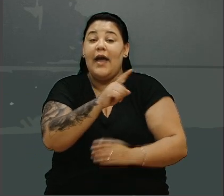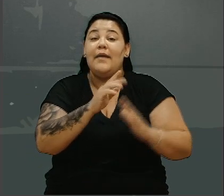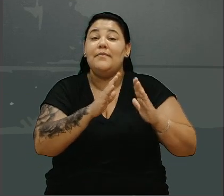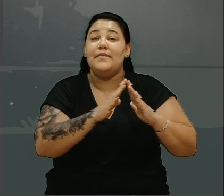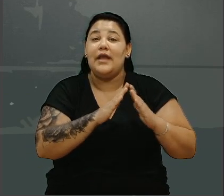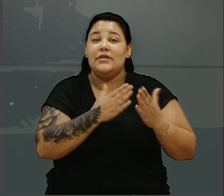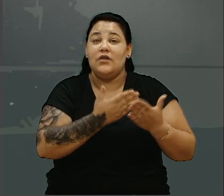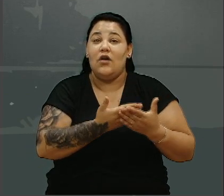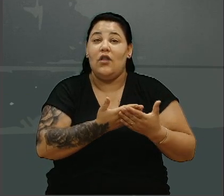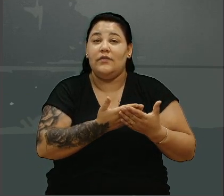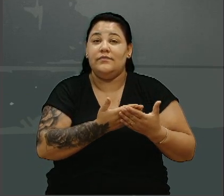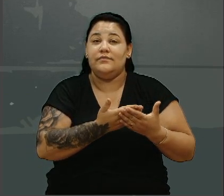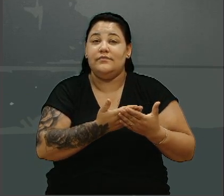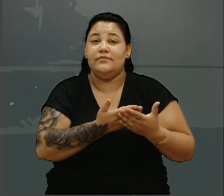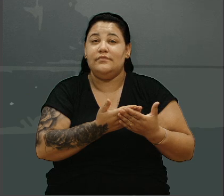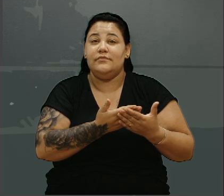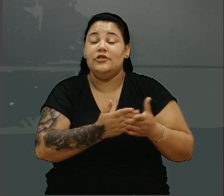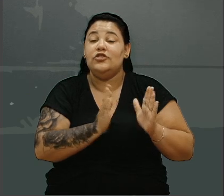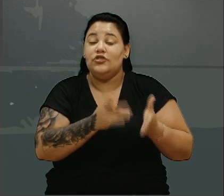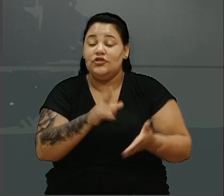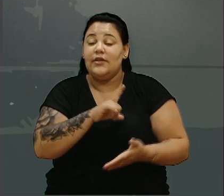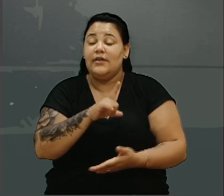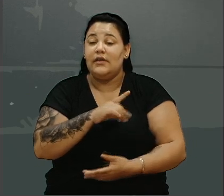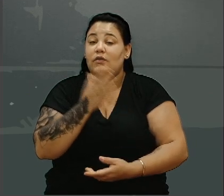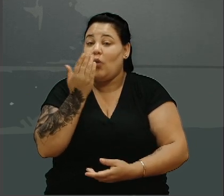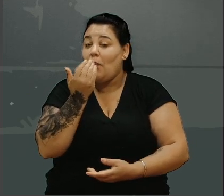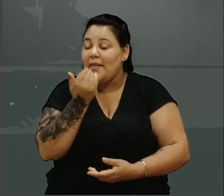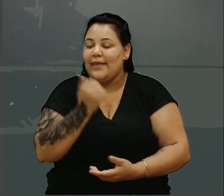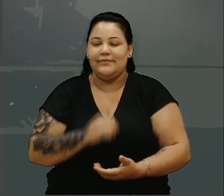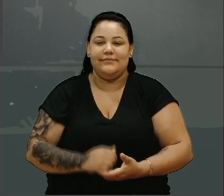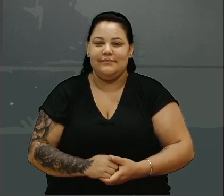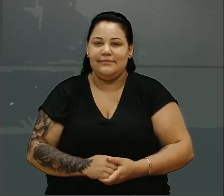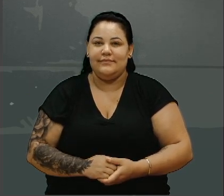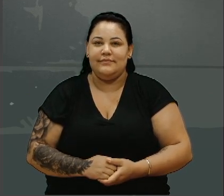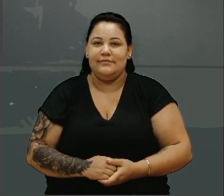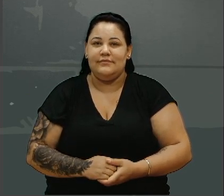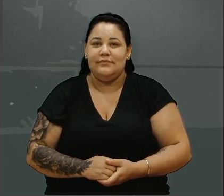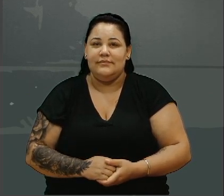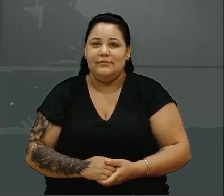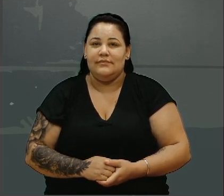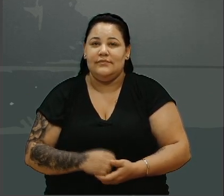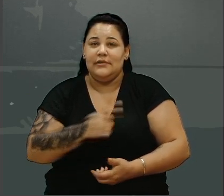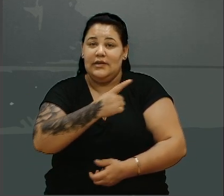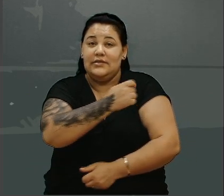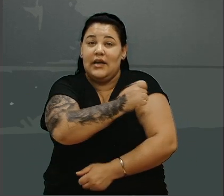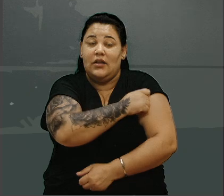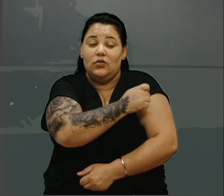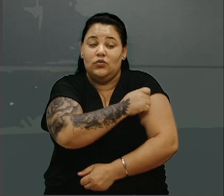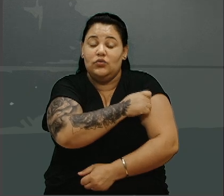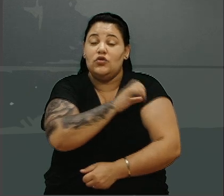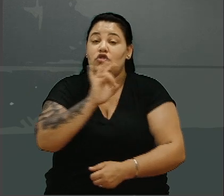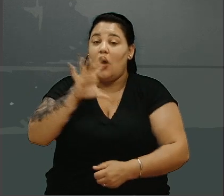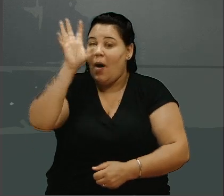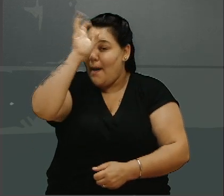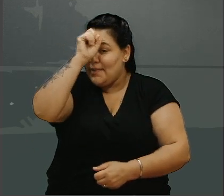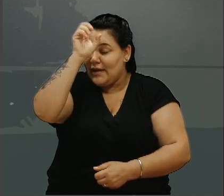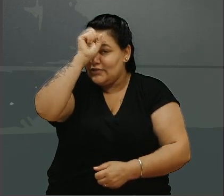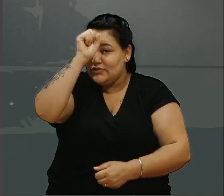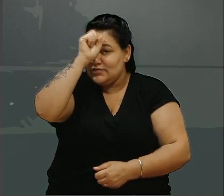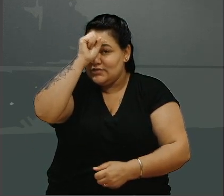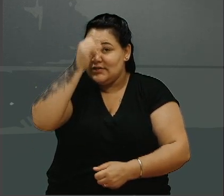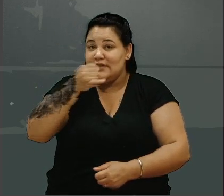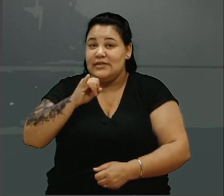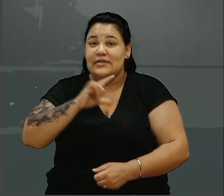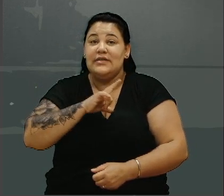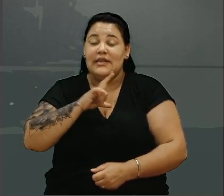já recebe uma refeição. Esse aluno só aprende quando ele está